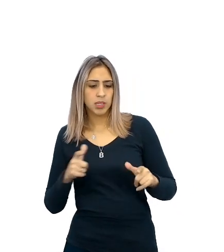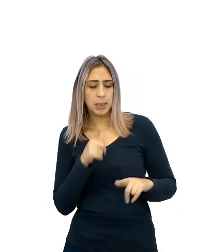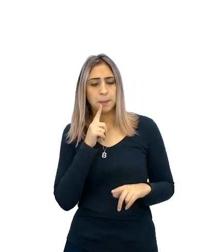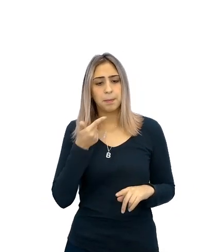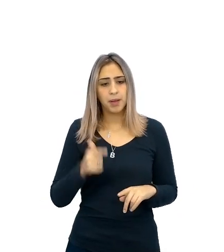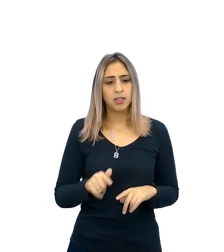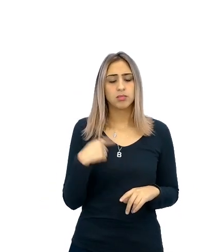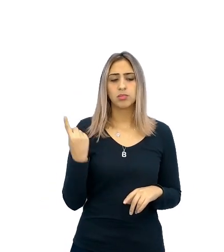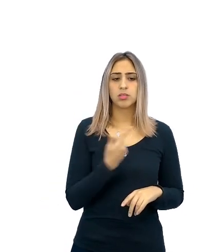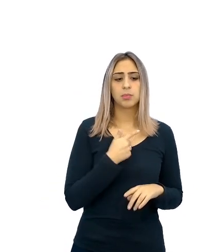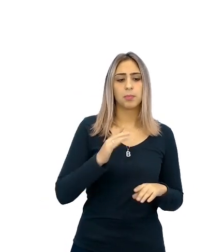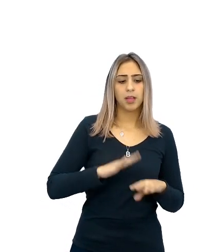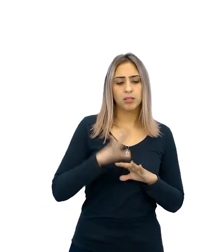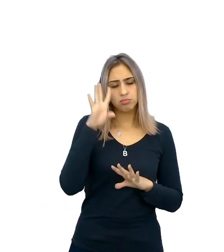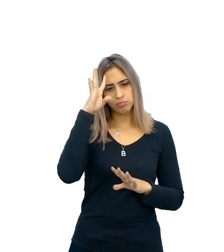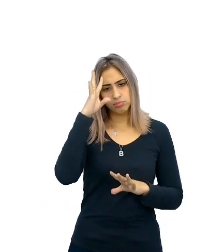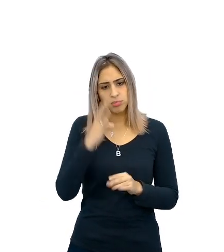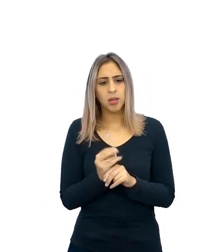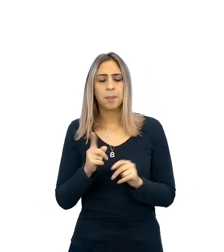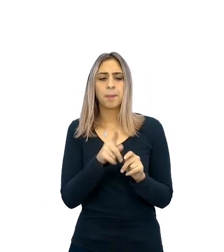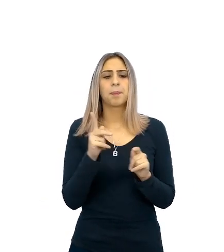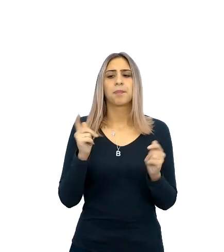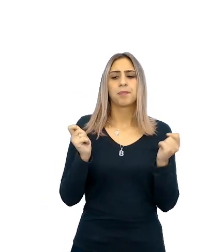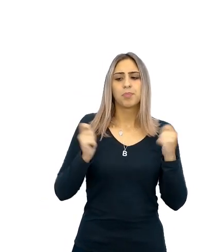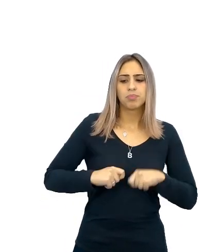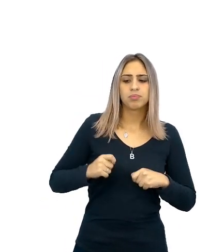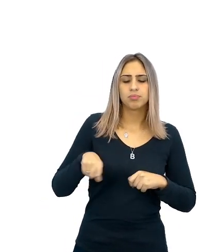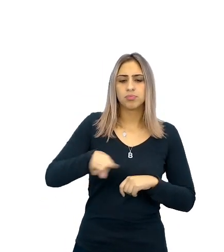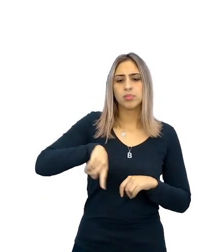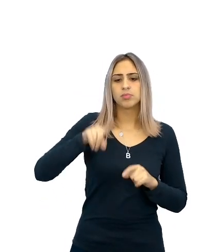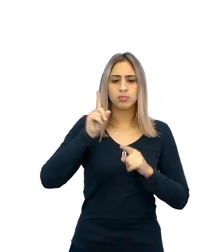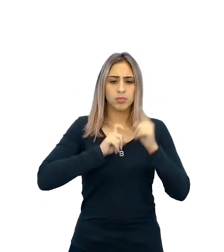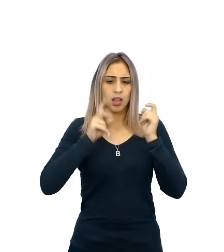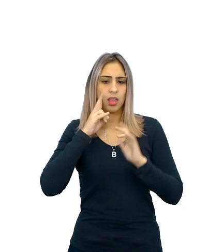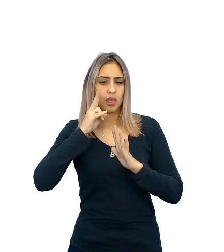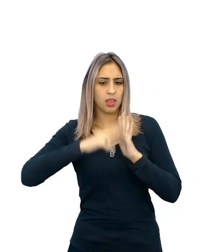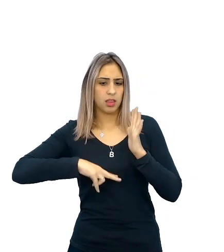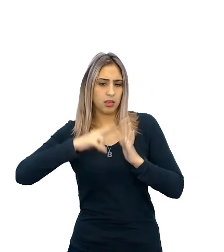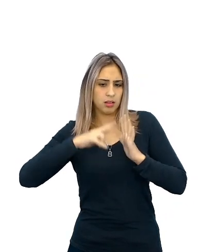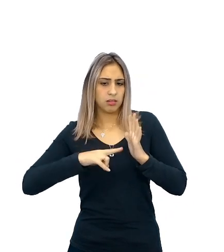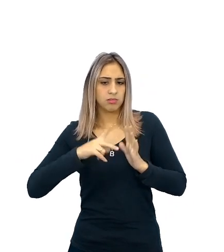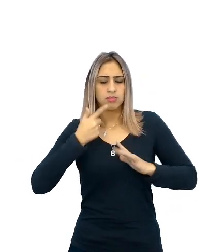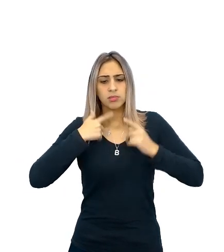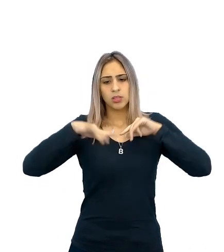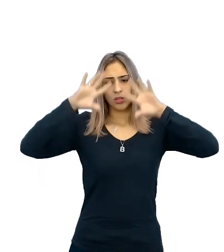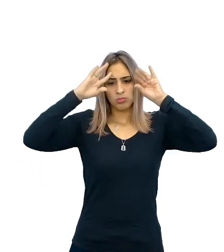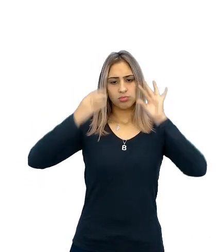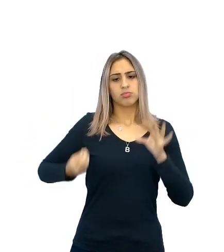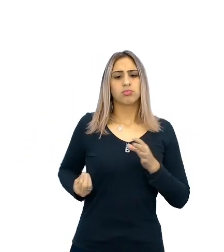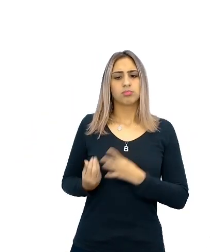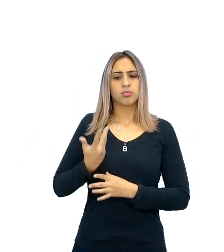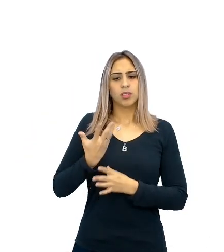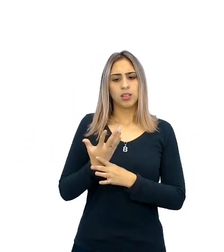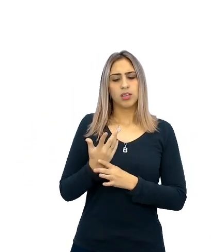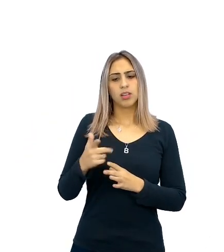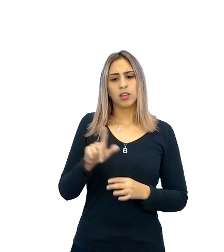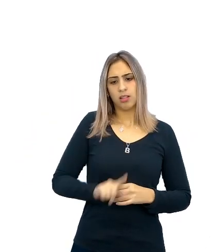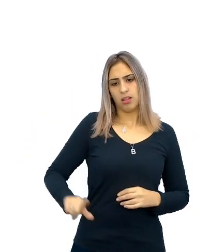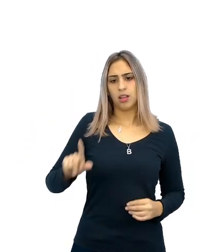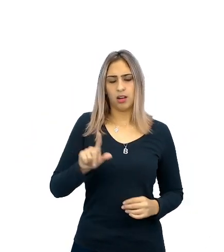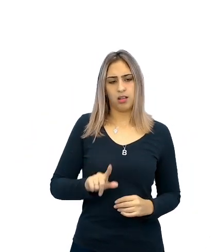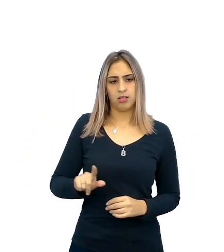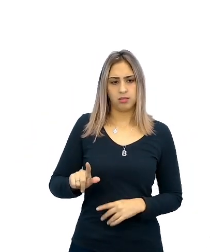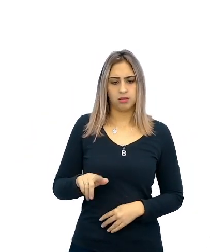mais quando se compreende o potencial expressivo da linguagem recriada também literariamente.